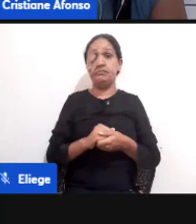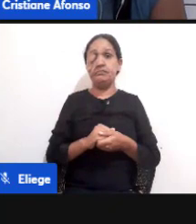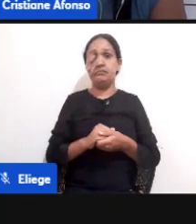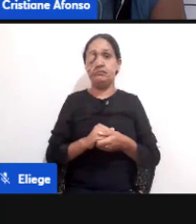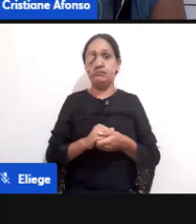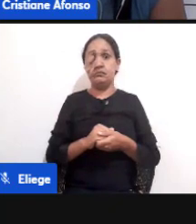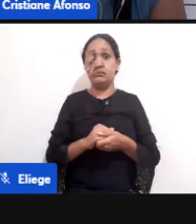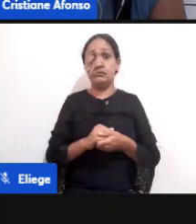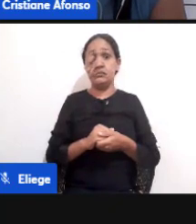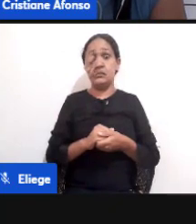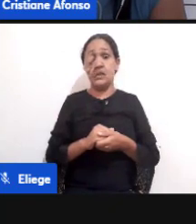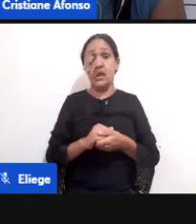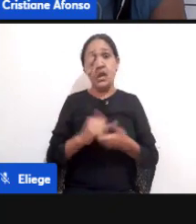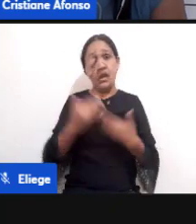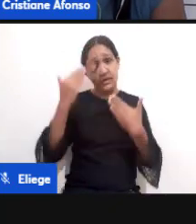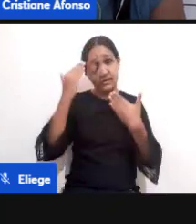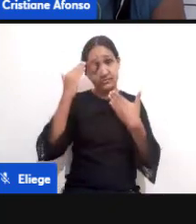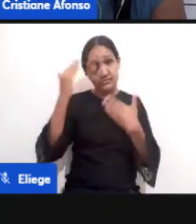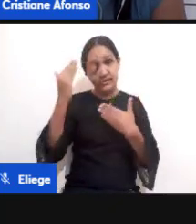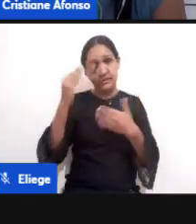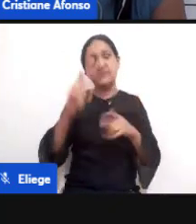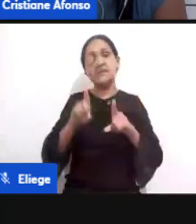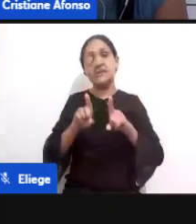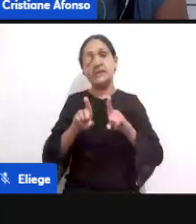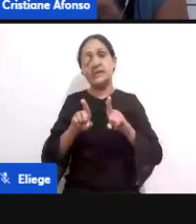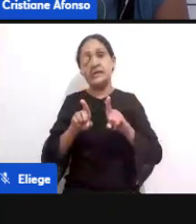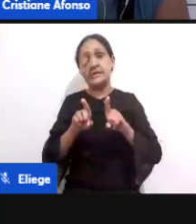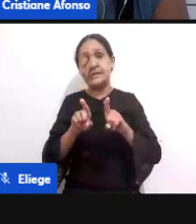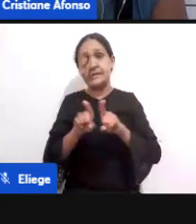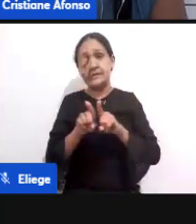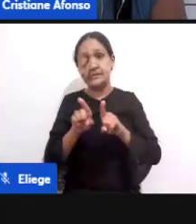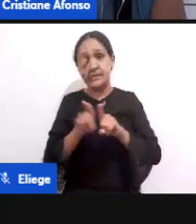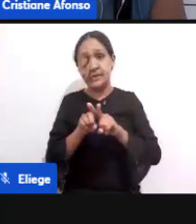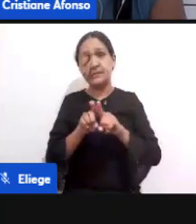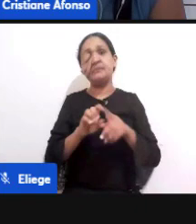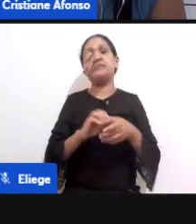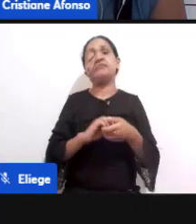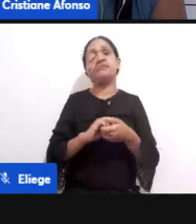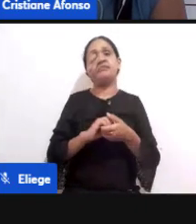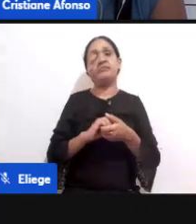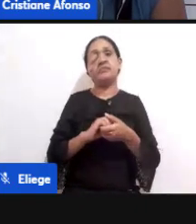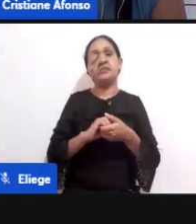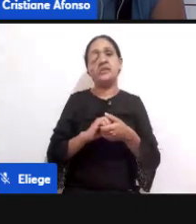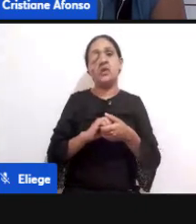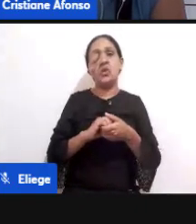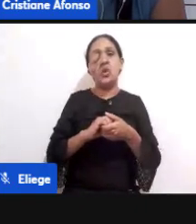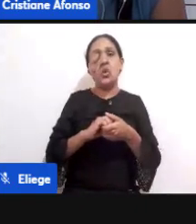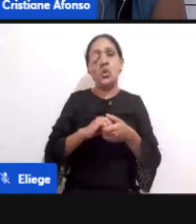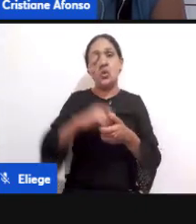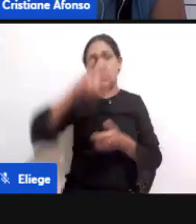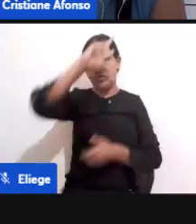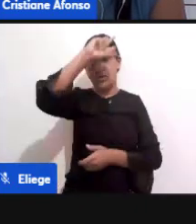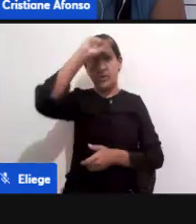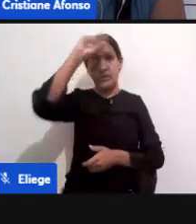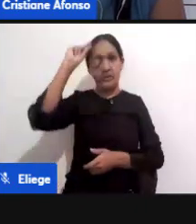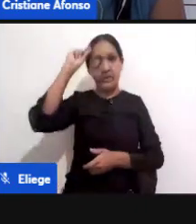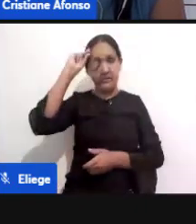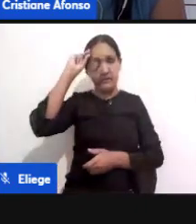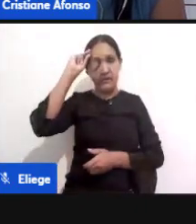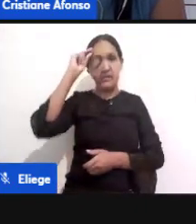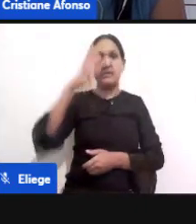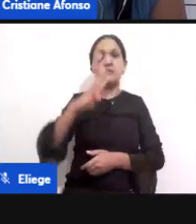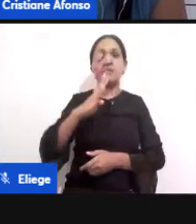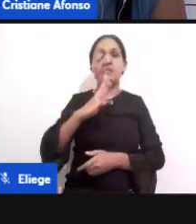A nossa hierarquia, né? Agradecendo nosso prefeito municipal, Marcos